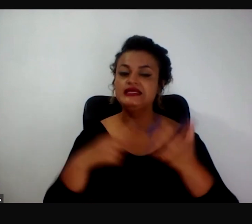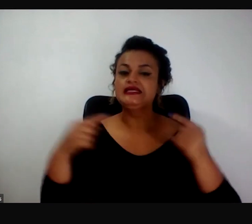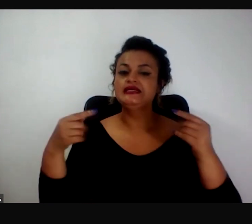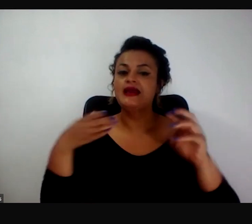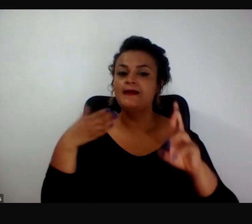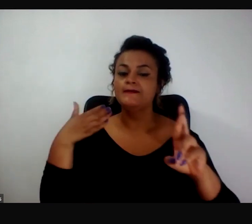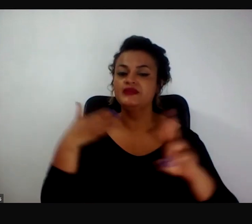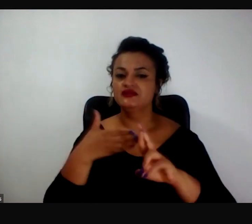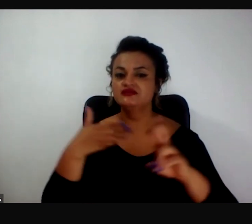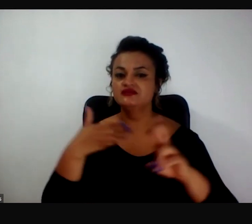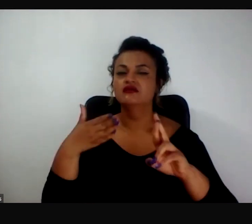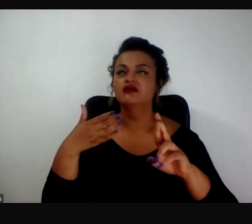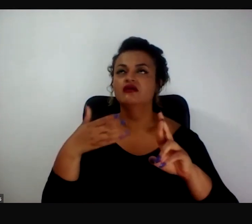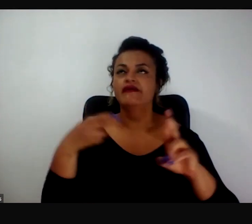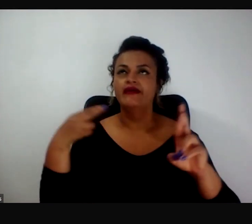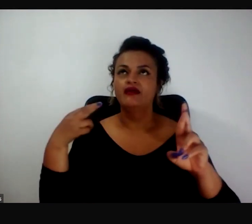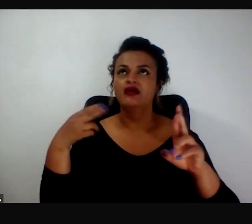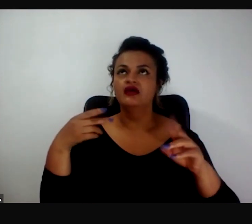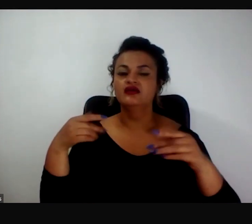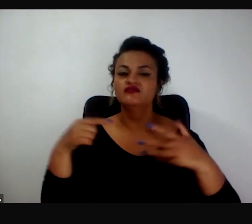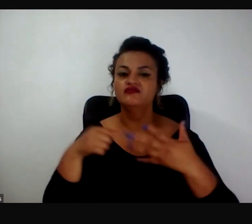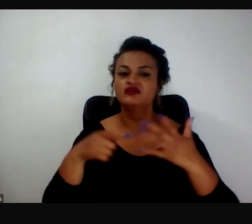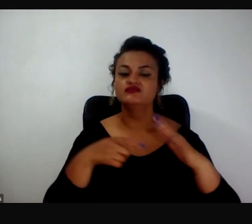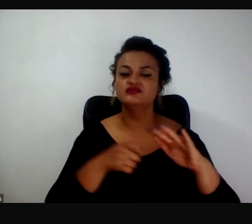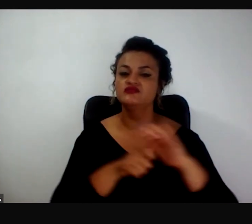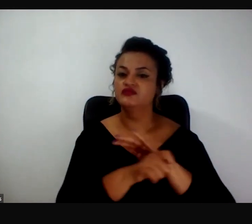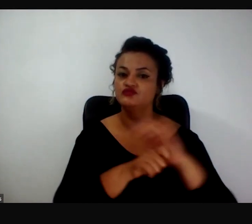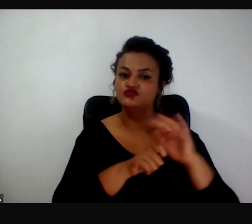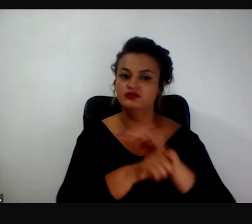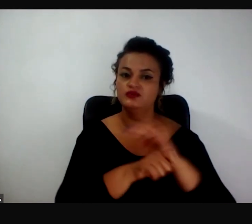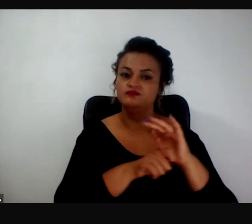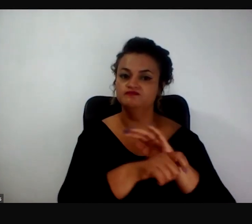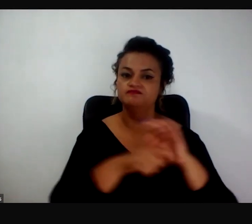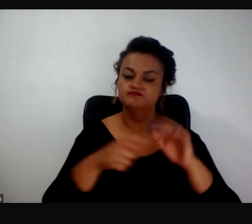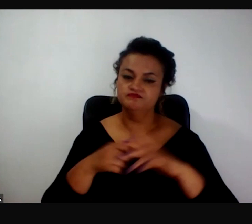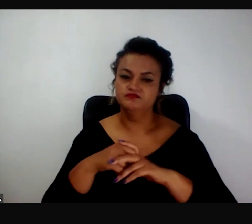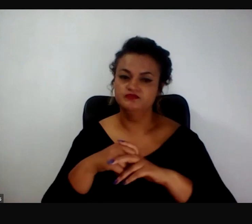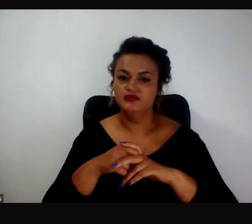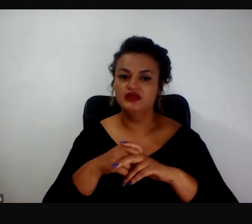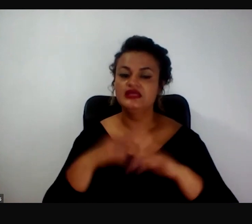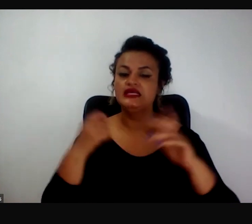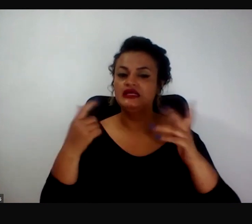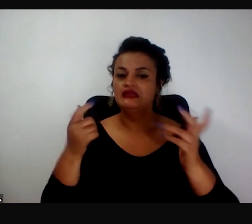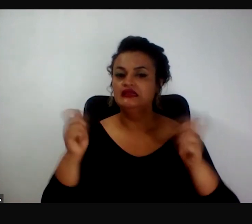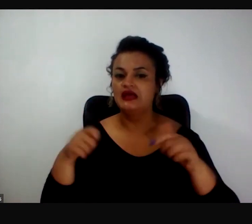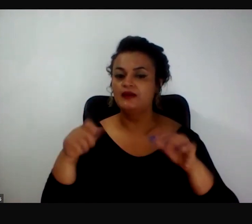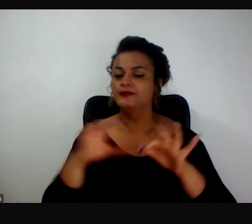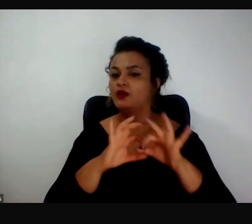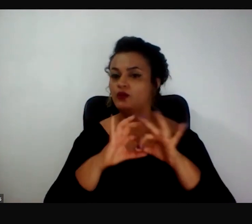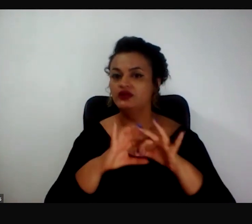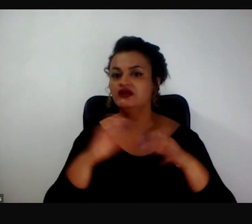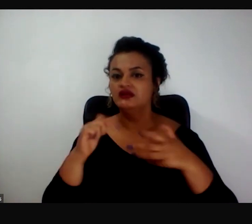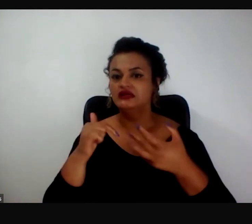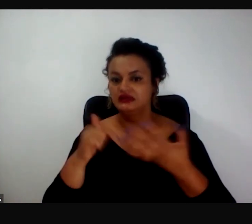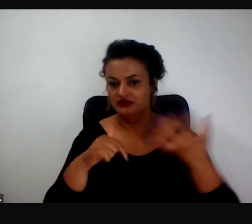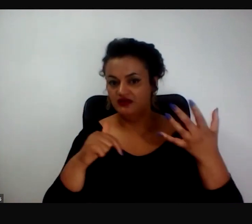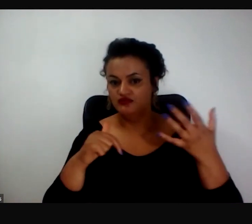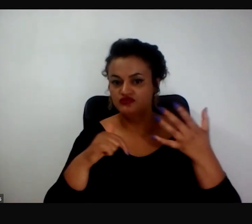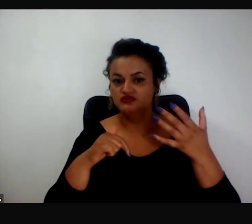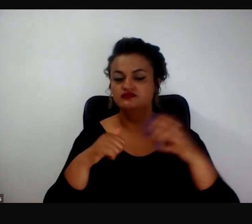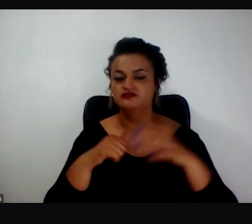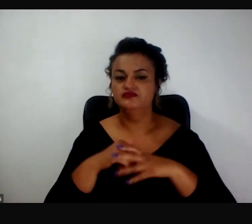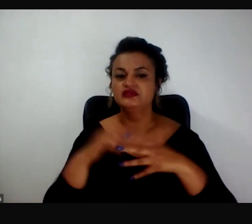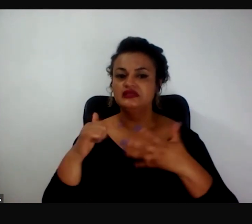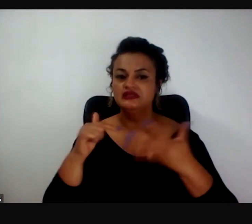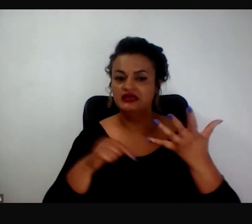recursos interessa muito saber qual é a unificação de critérios que tem o tribunal.